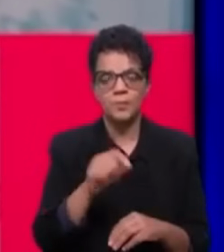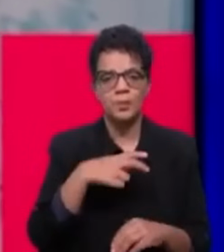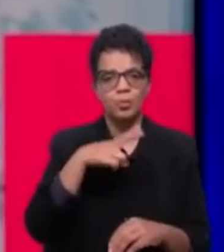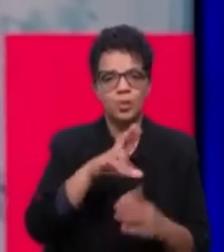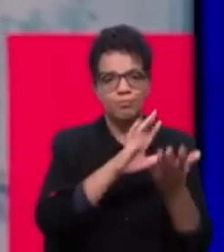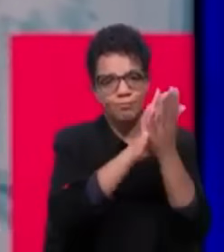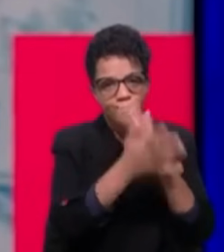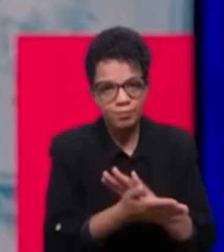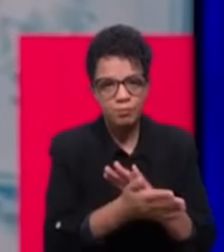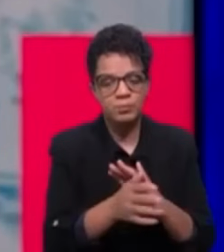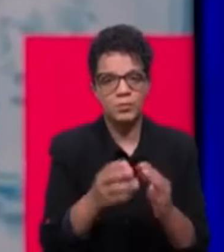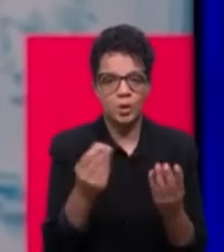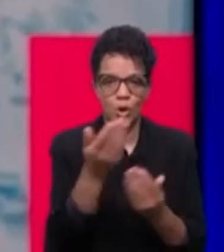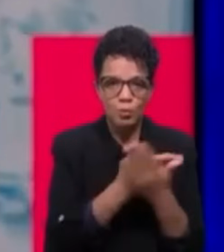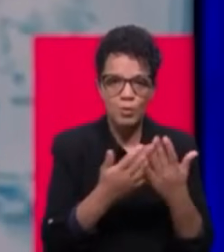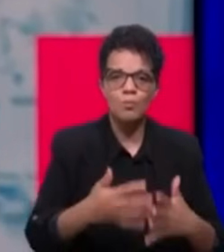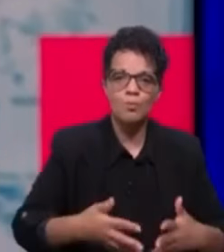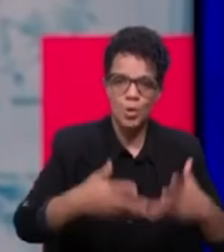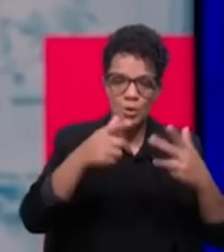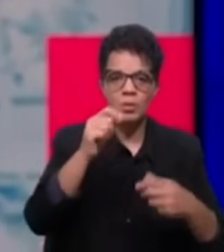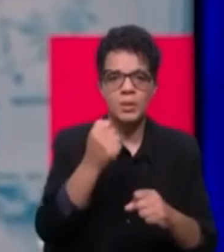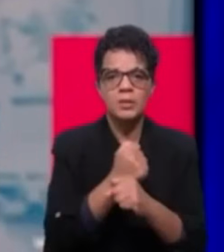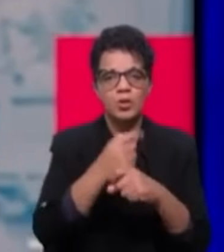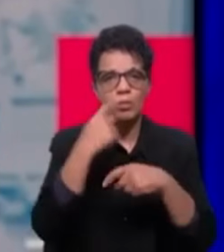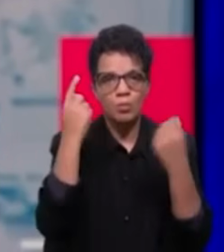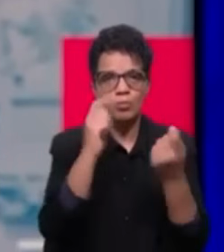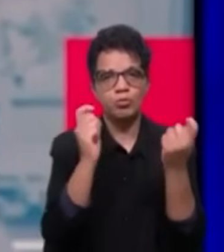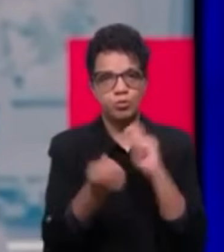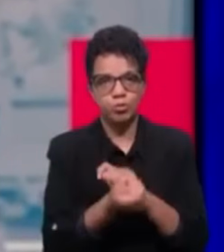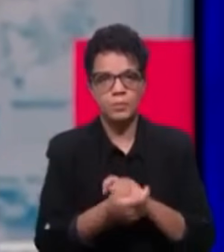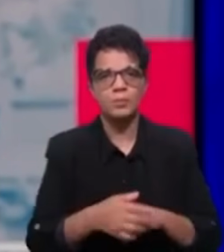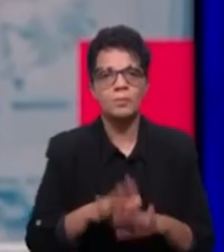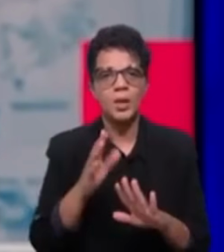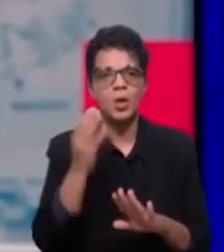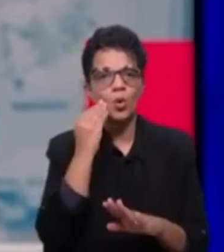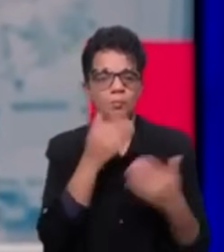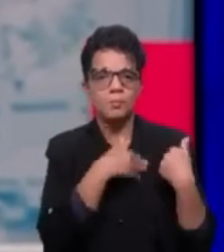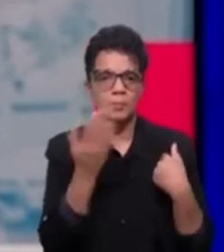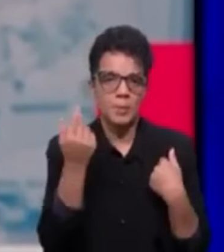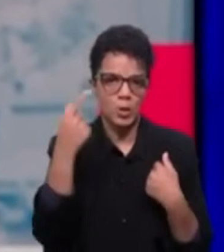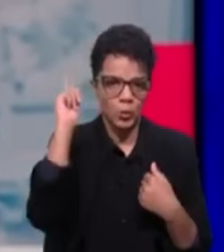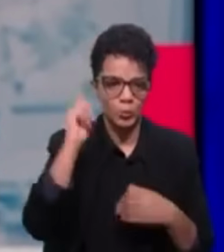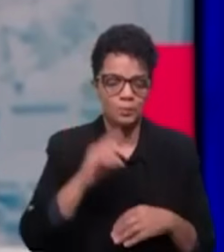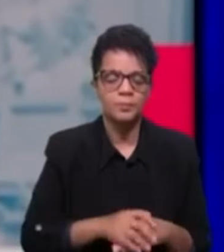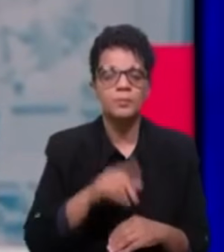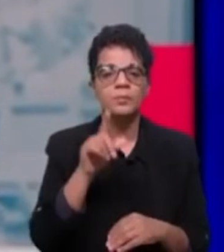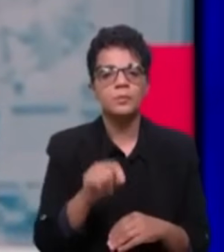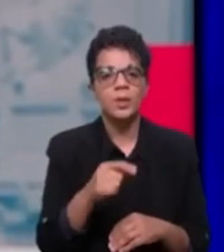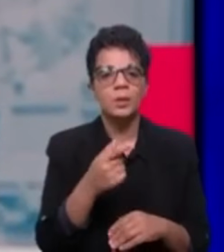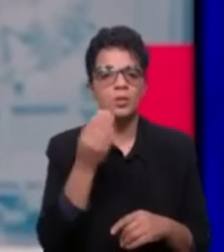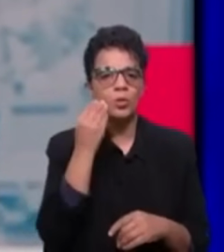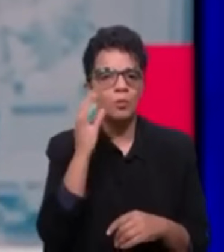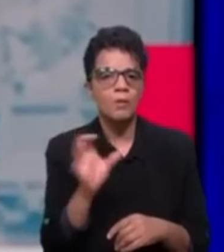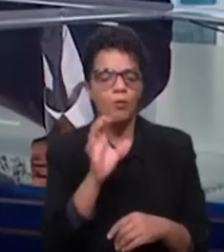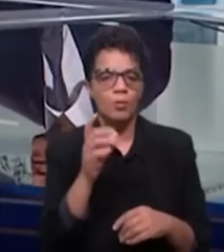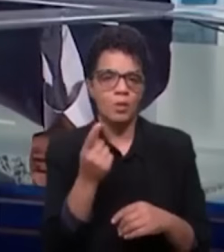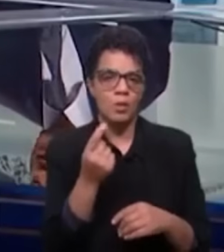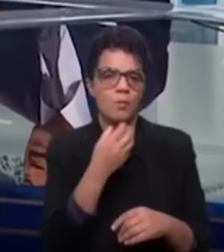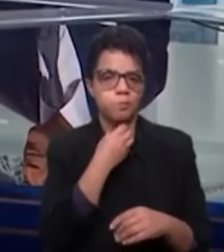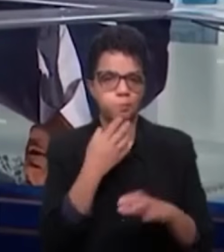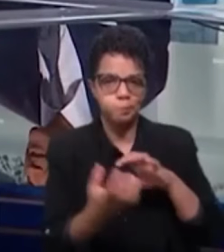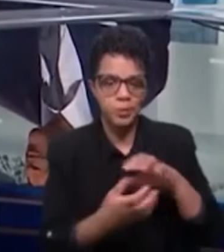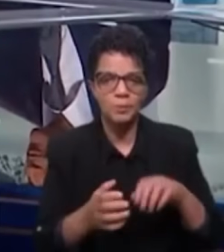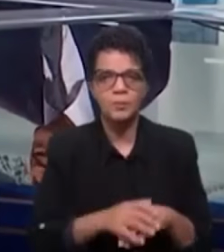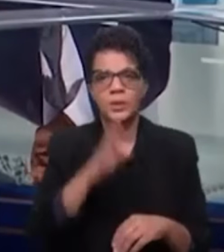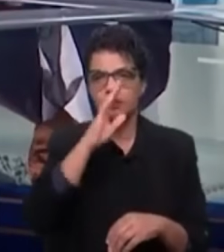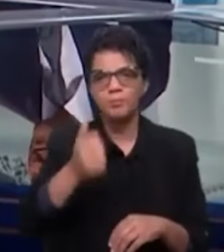país em pôr a economia a crescer em reformar os serviços públicos mas não h cust da responsabilidade bem o o PSD não vencer e se vencer